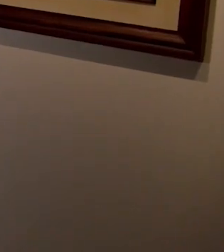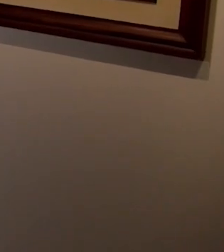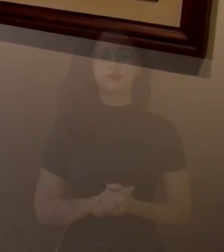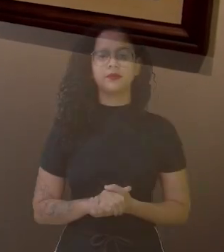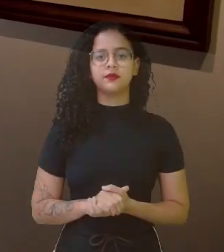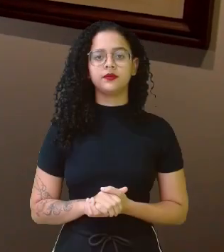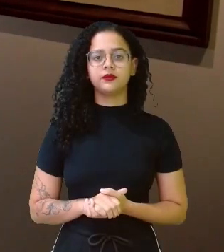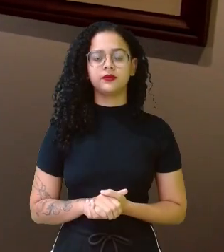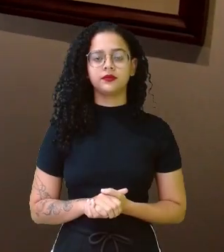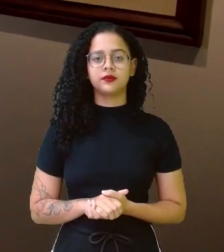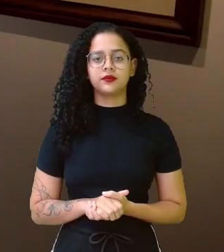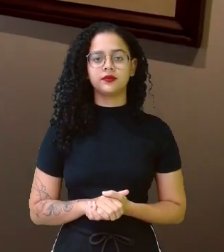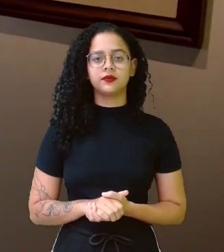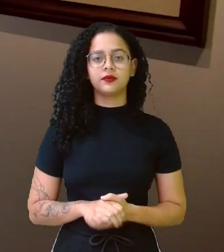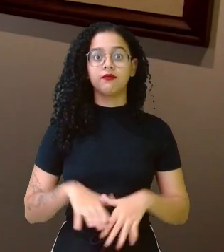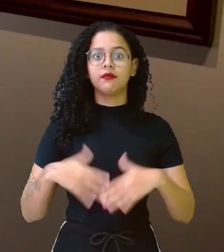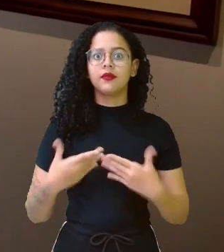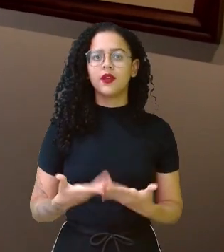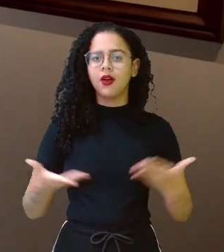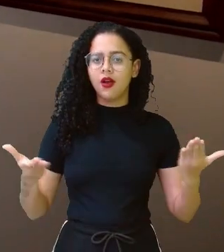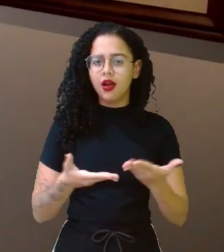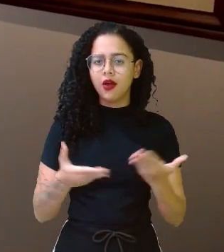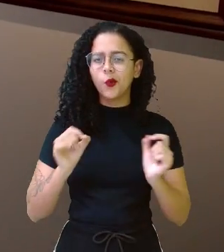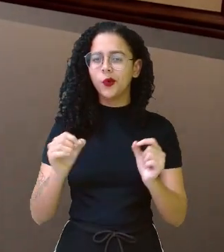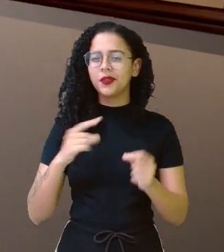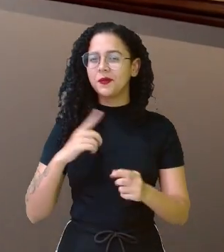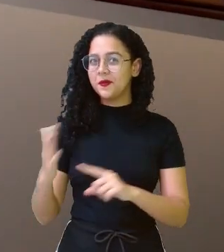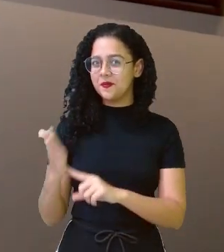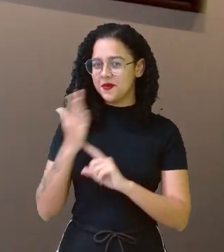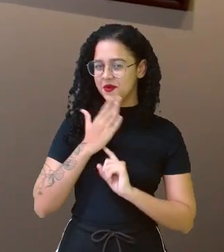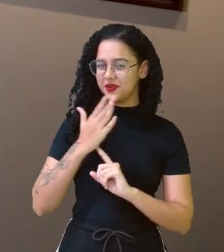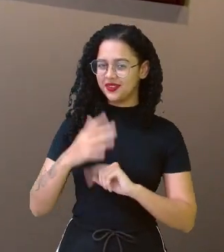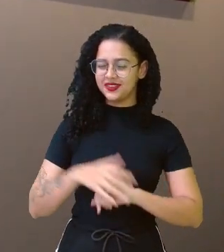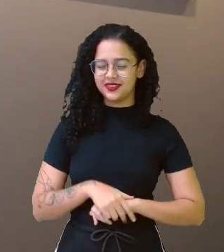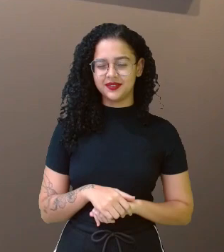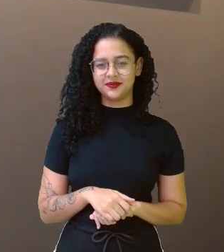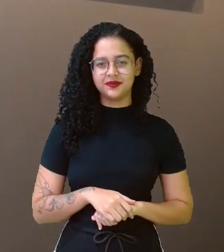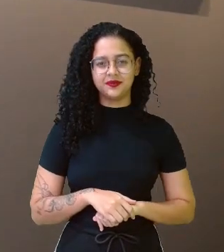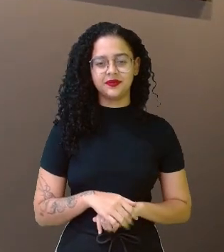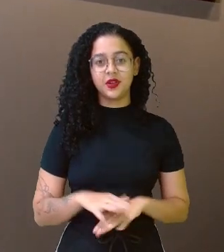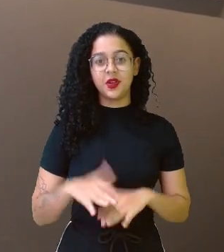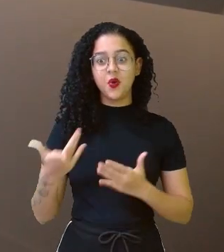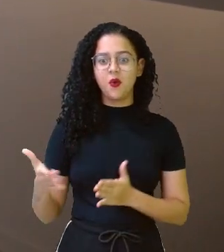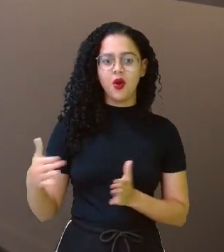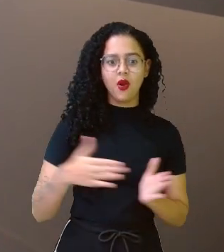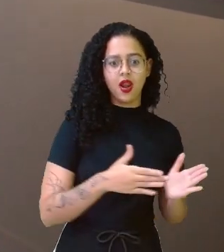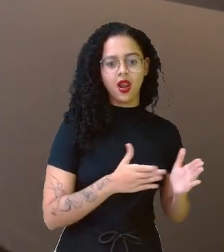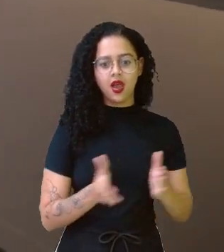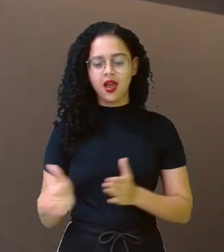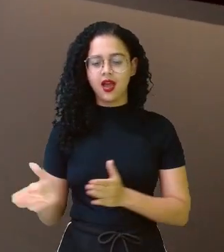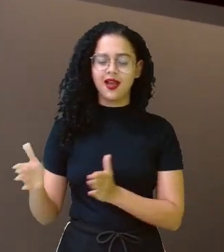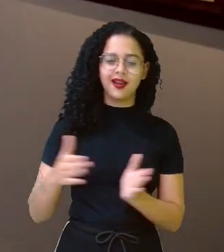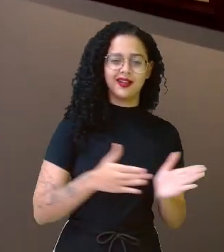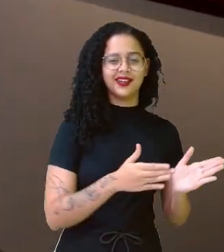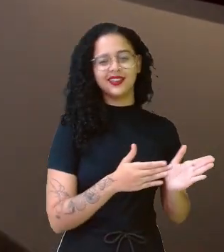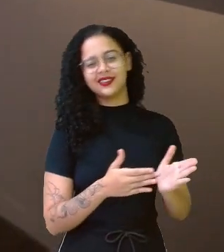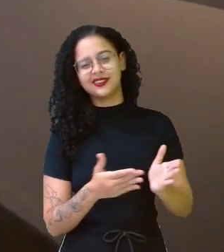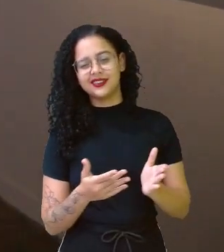E agora, André, o que é que você tem para me mostrar? Para que lado a gente vai agora? Quem são os